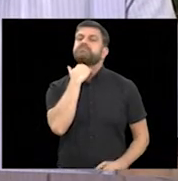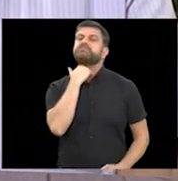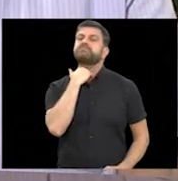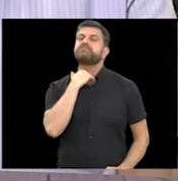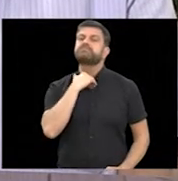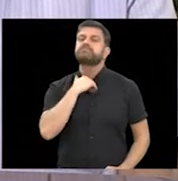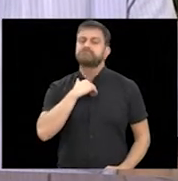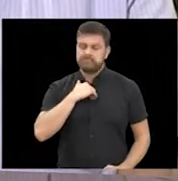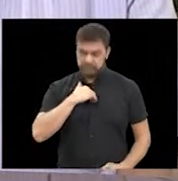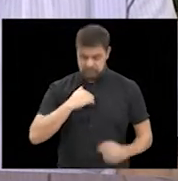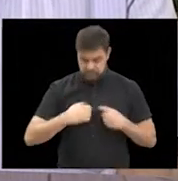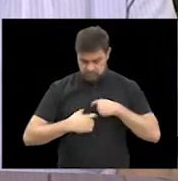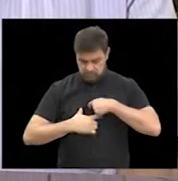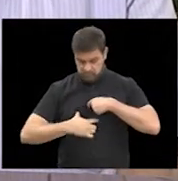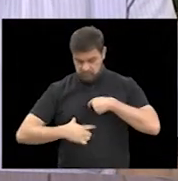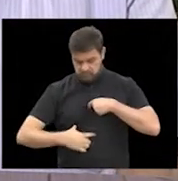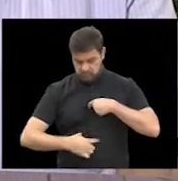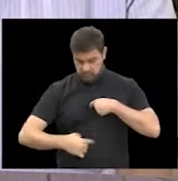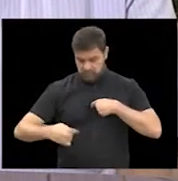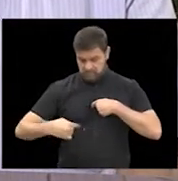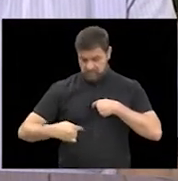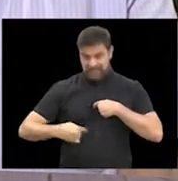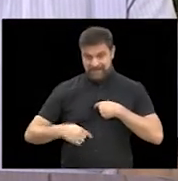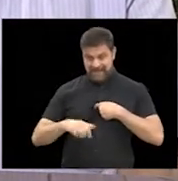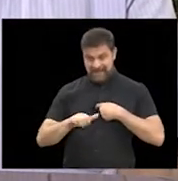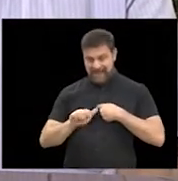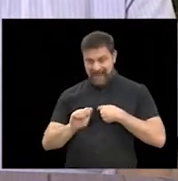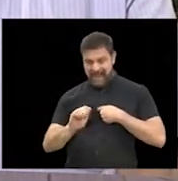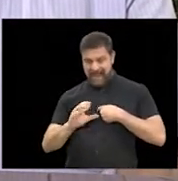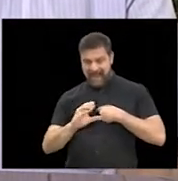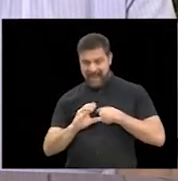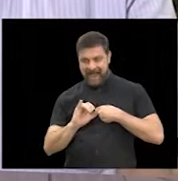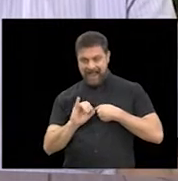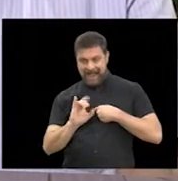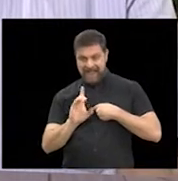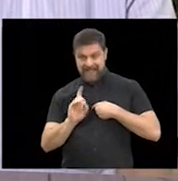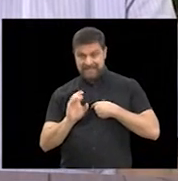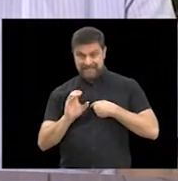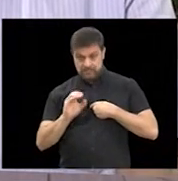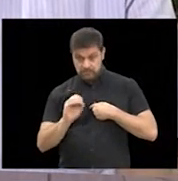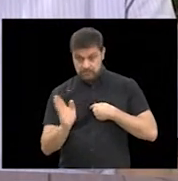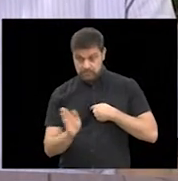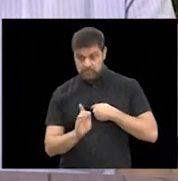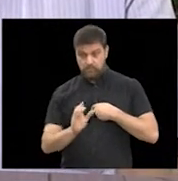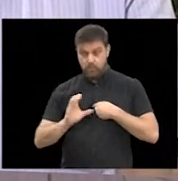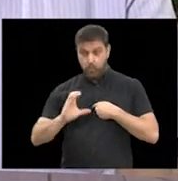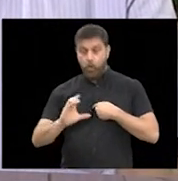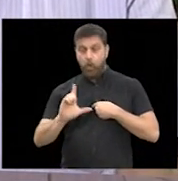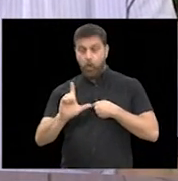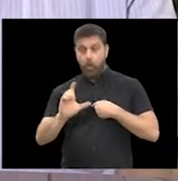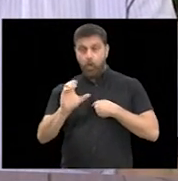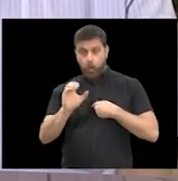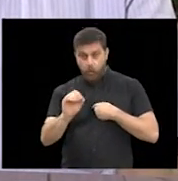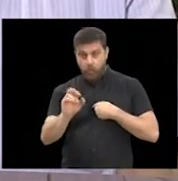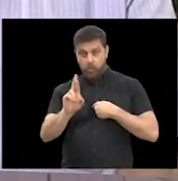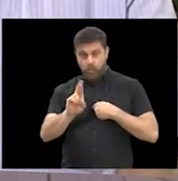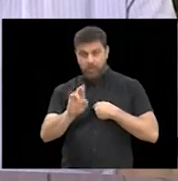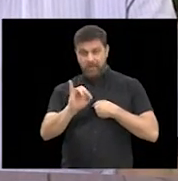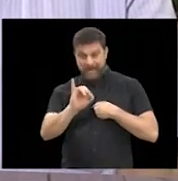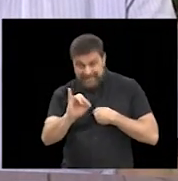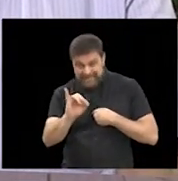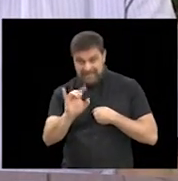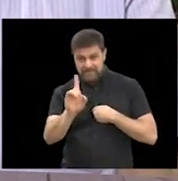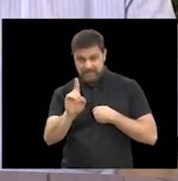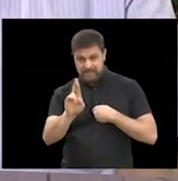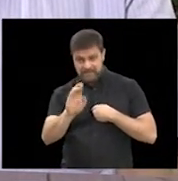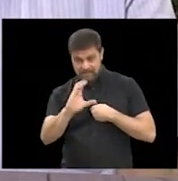Sim. Quando entra em contato com esse ácido, que se for uma hiperacidez, é o ácido clorídrico, sim. Ele